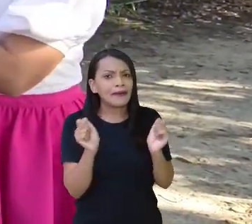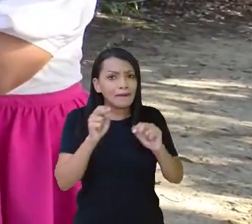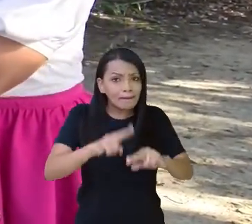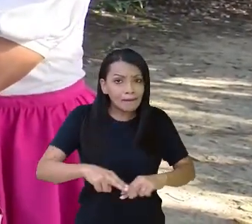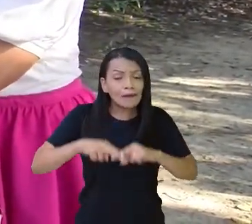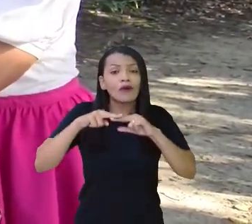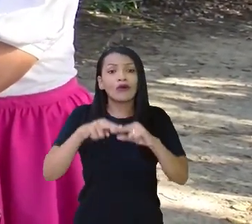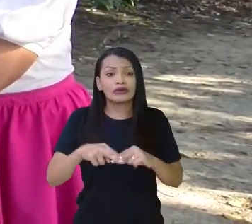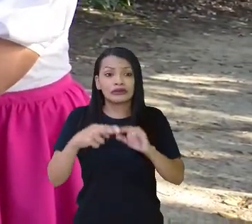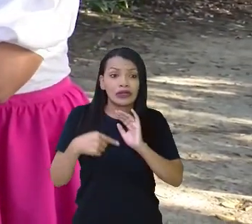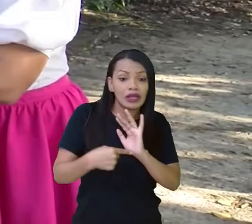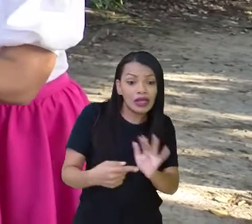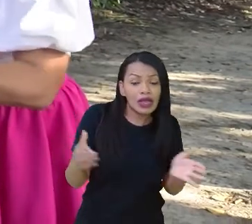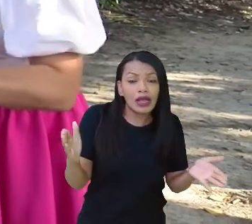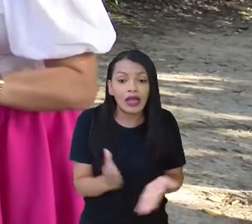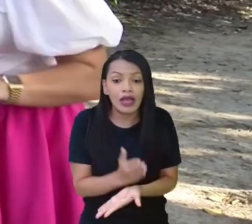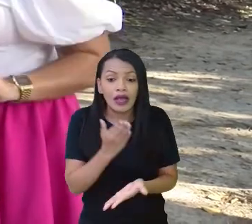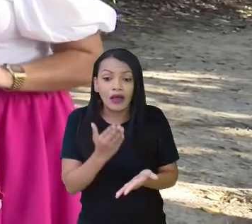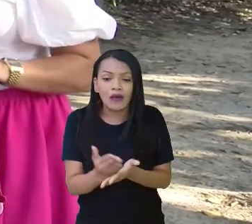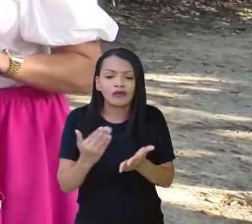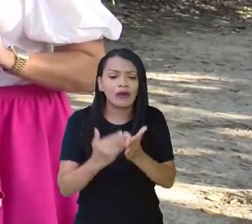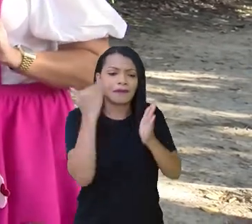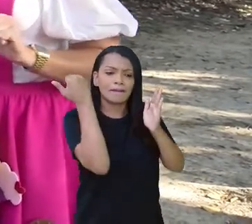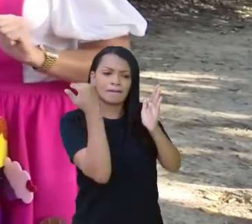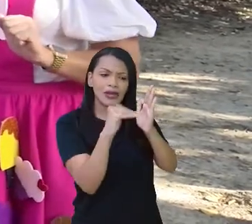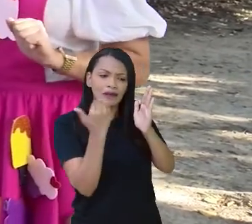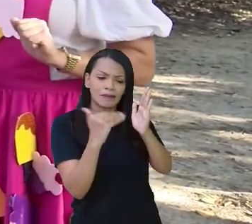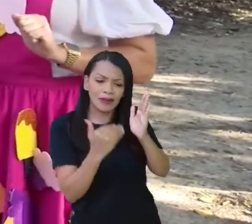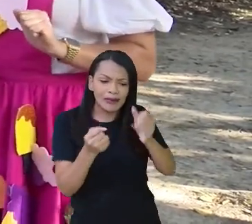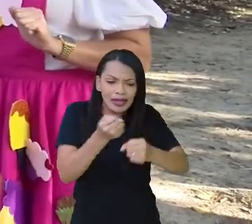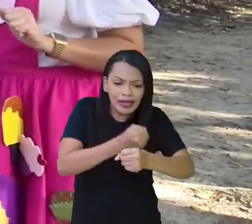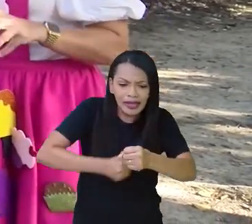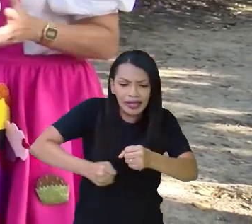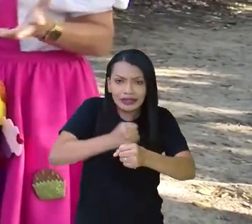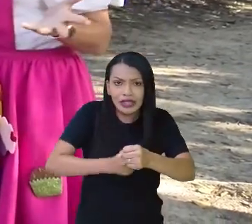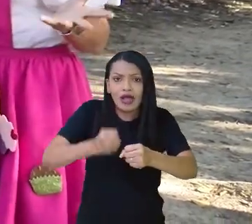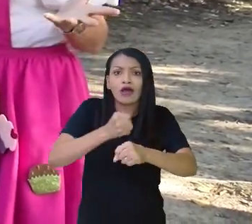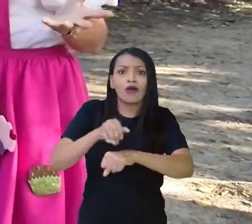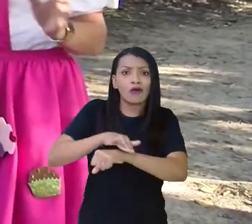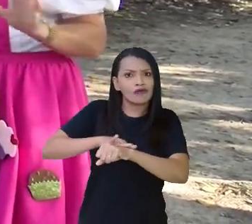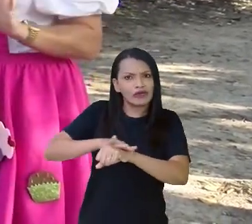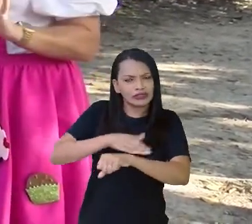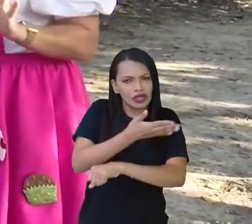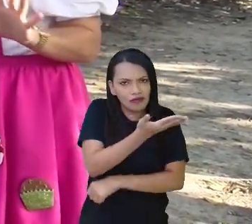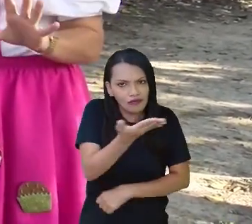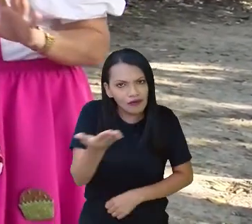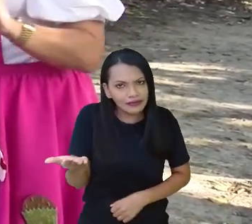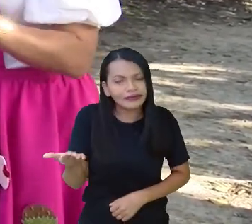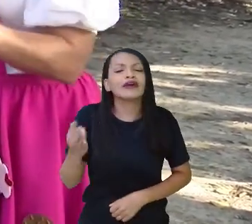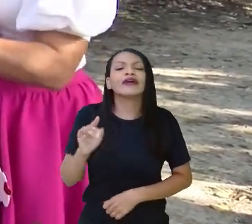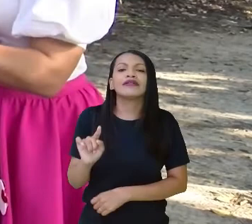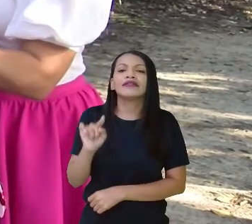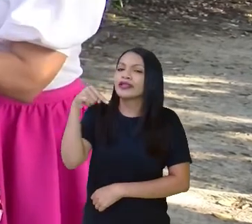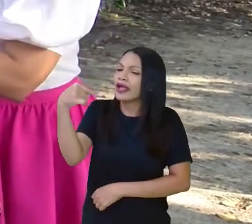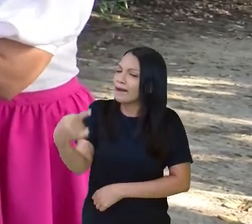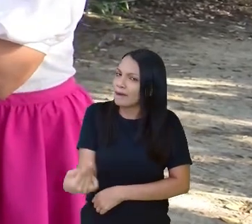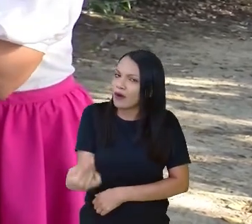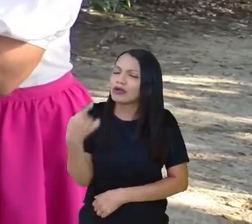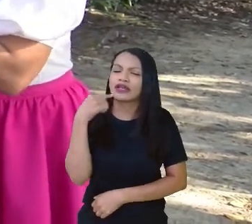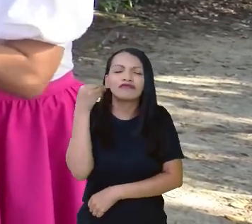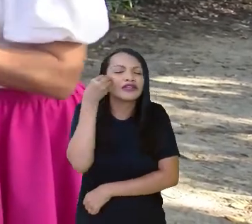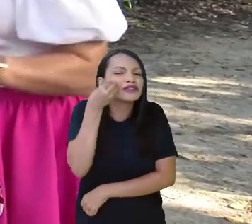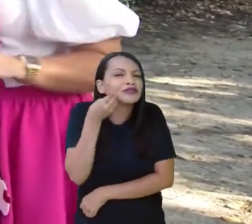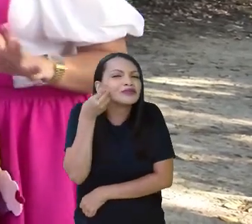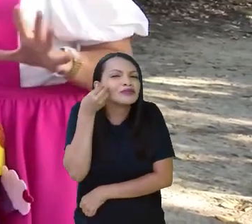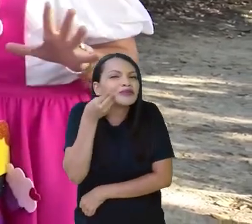trouxe algumas receitas para conversar com vocês. E claro, depois a gente vai